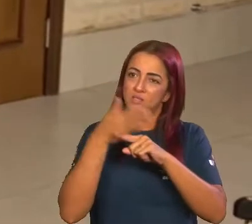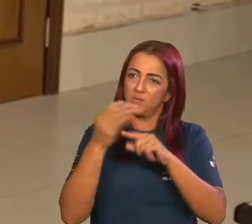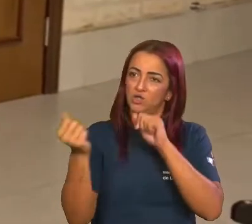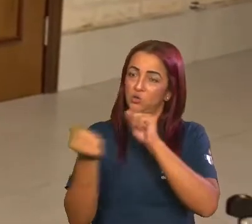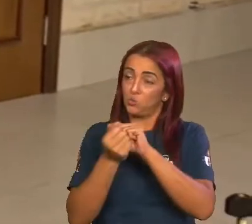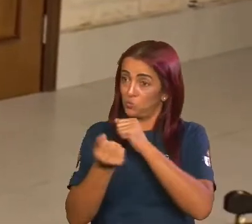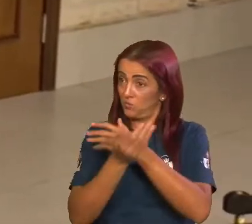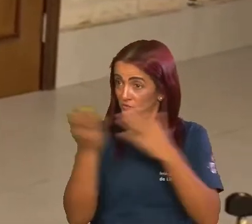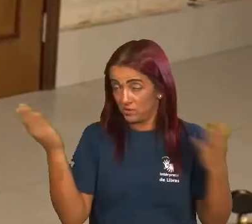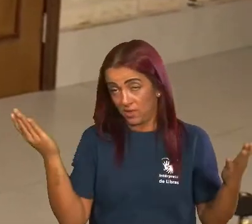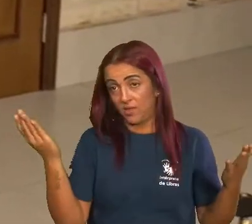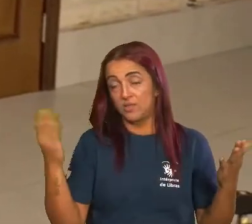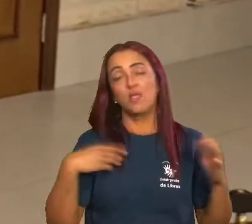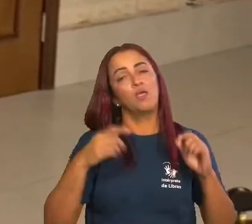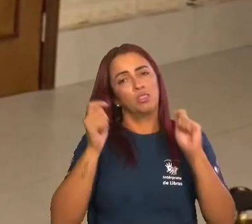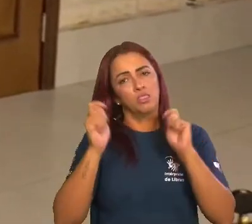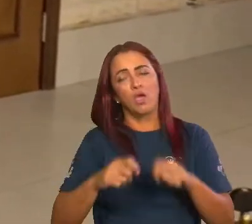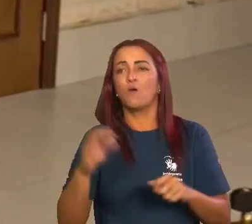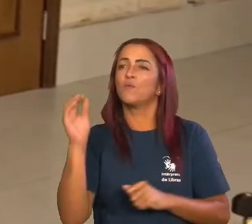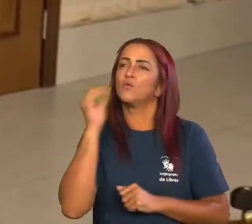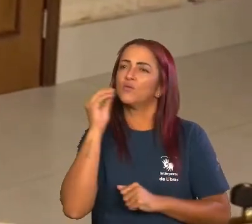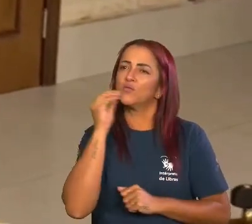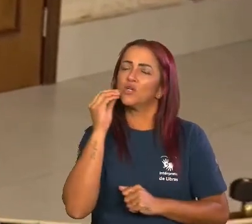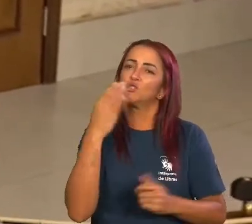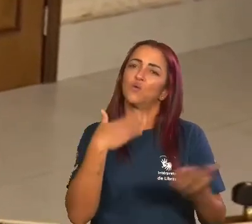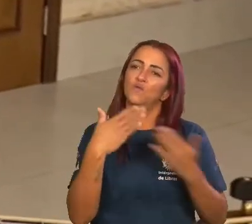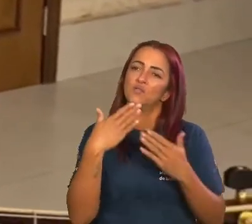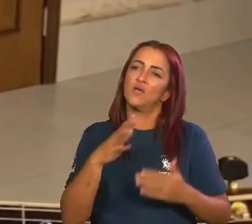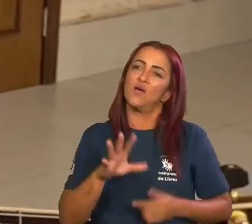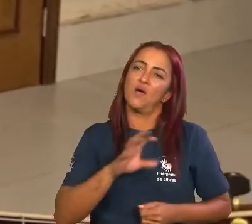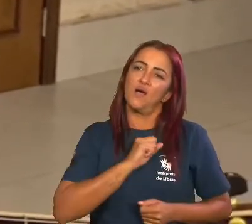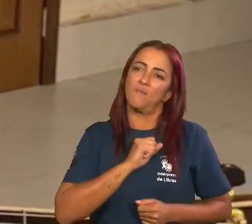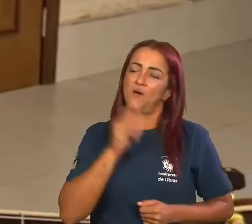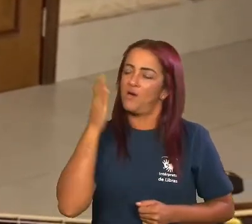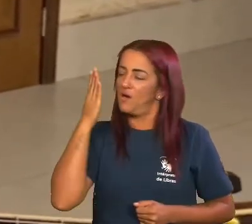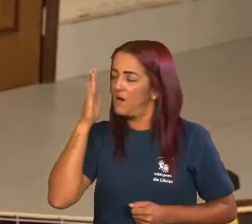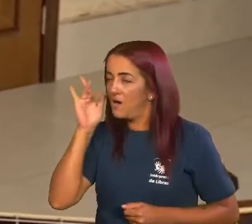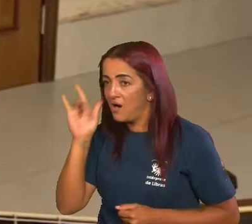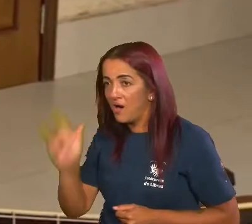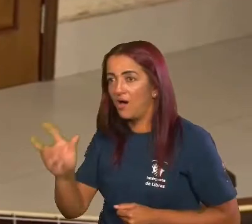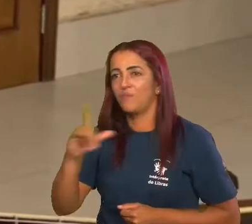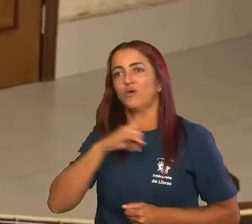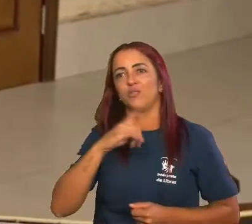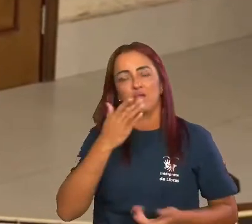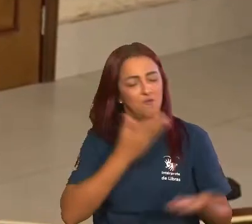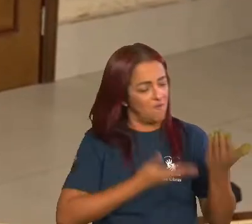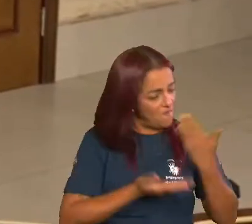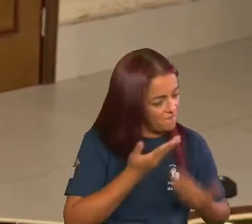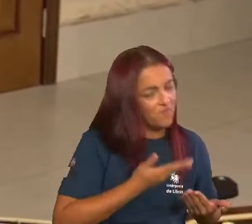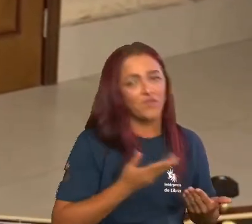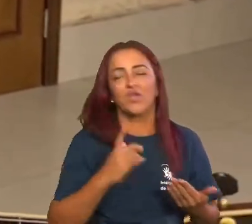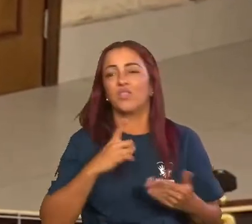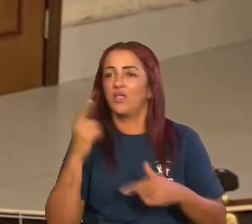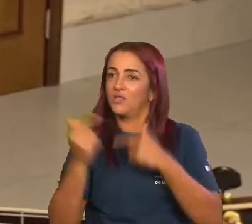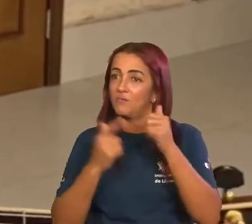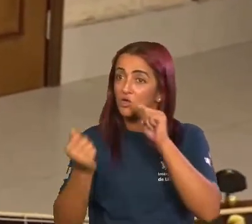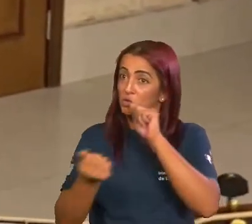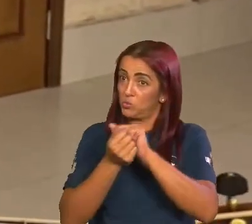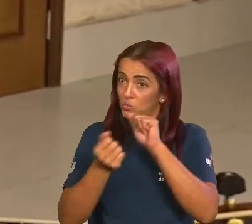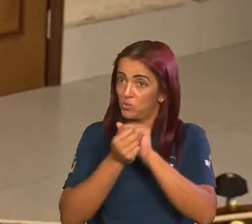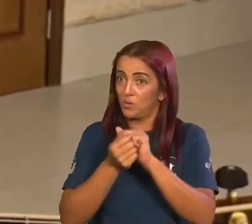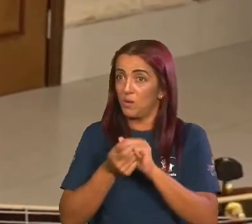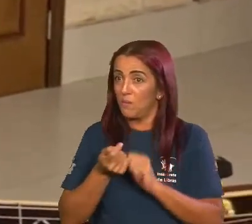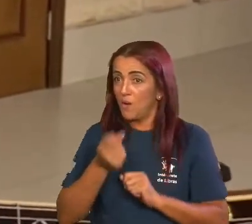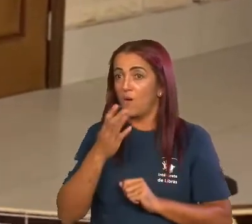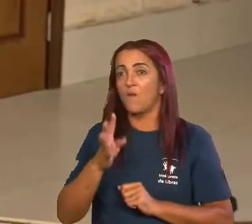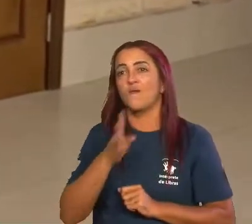com vocês e poder ter a oportunidade de falar desse cara que eu amo de paixão, que eu tive a honra de conviver e conhecer um pouquinho mais